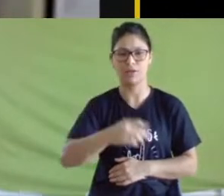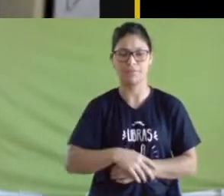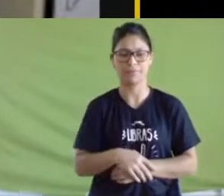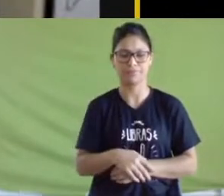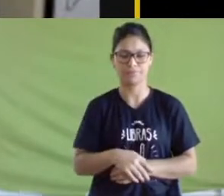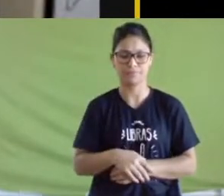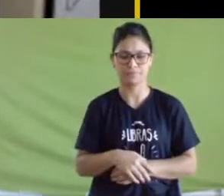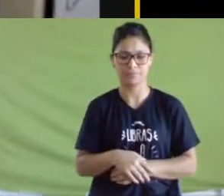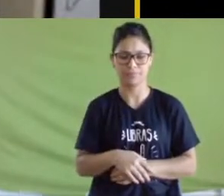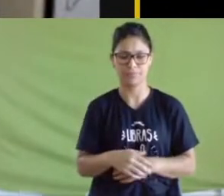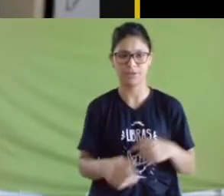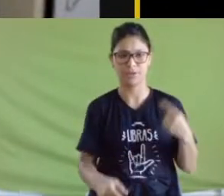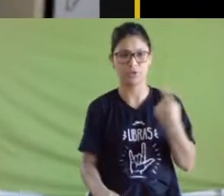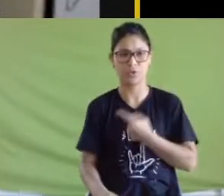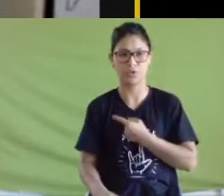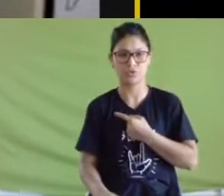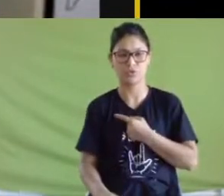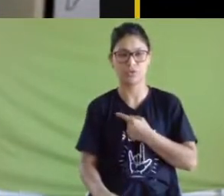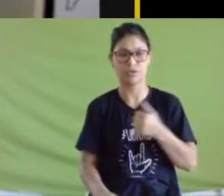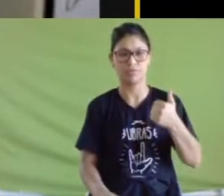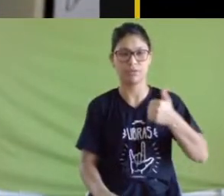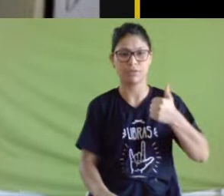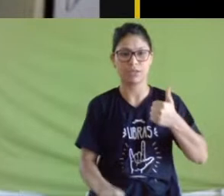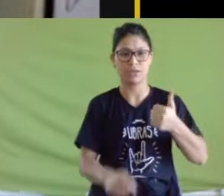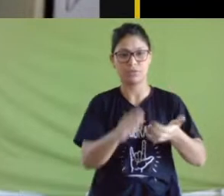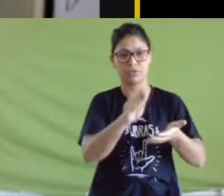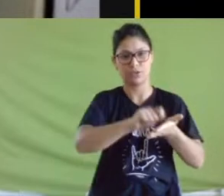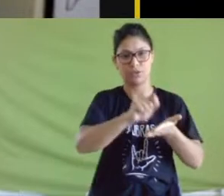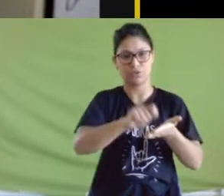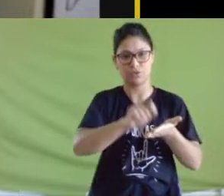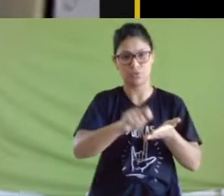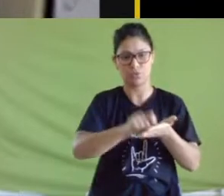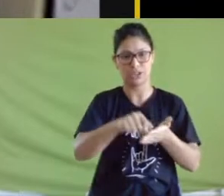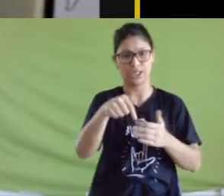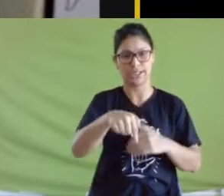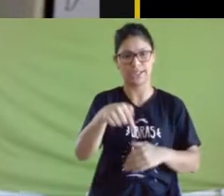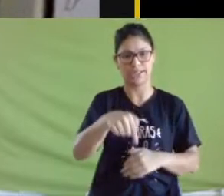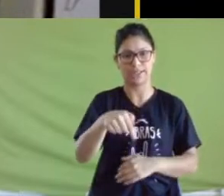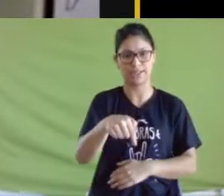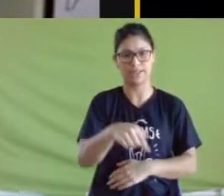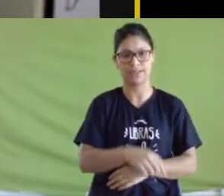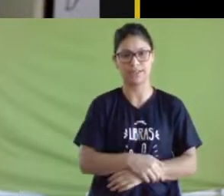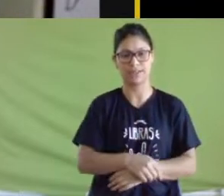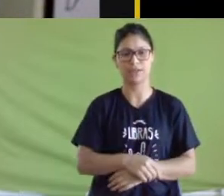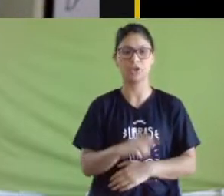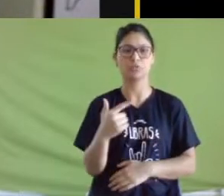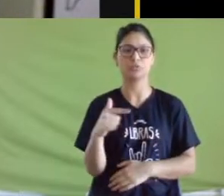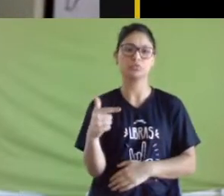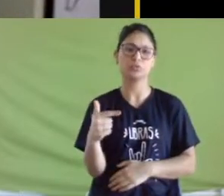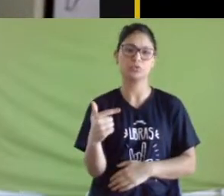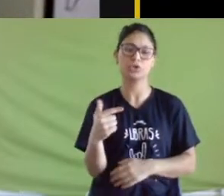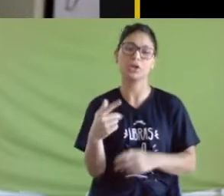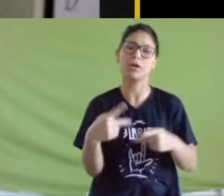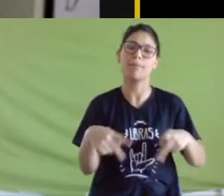os nossos primeiros escritores, os primeiros escritores aqui, eles não tinham propriamente público,